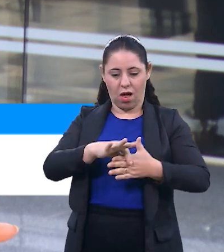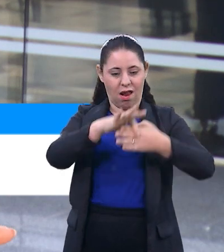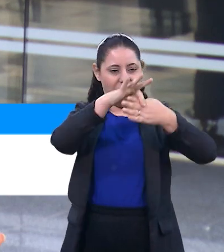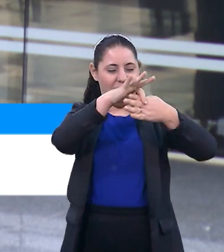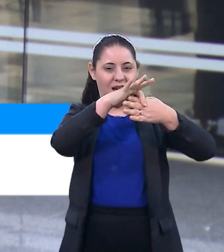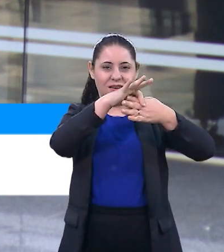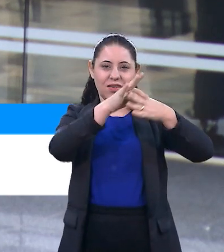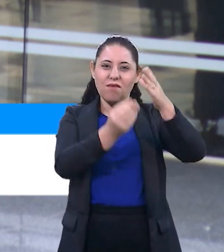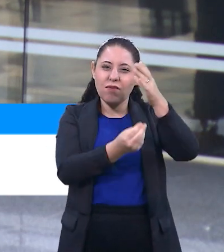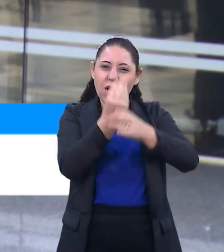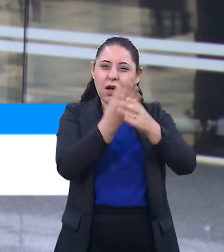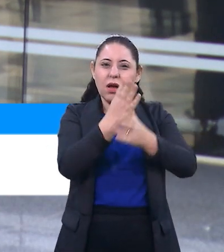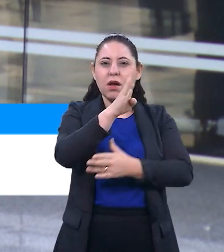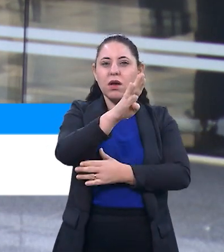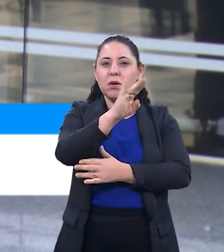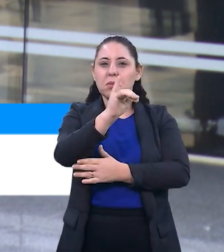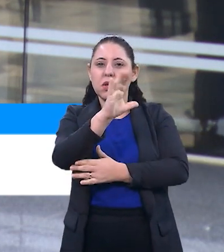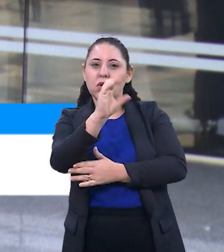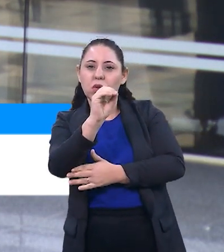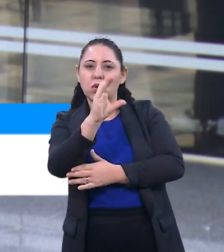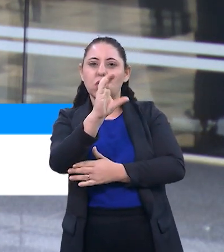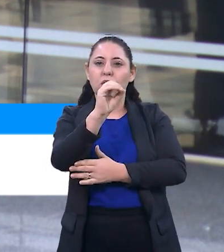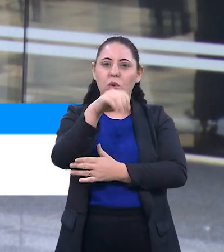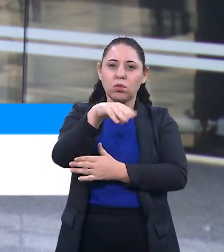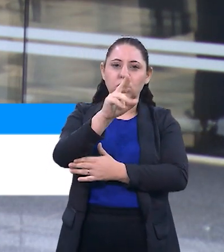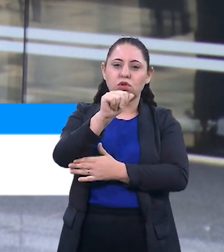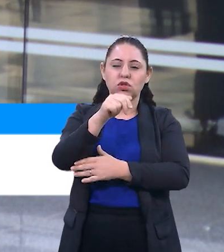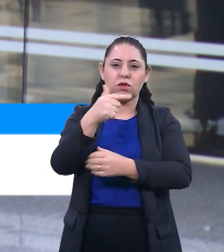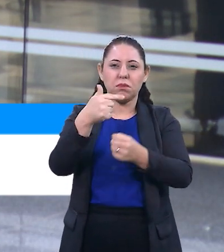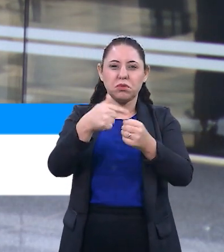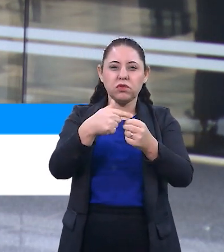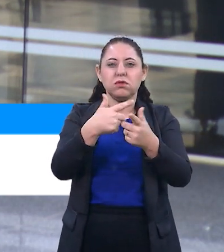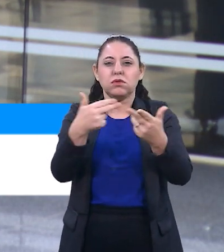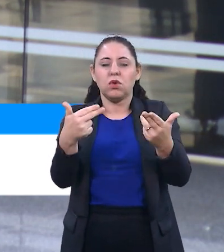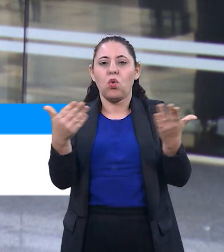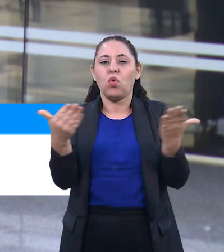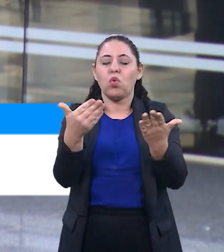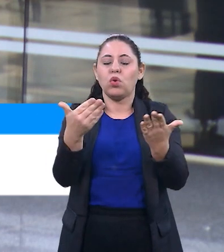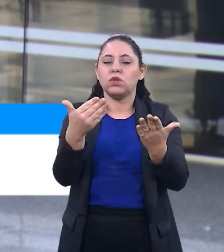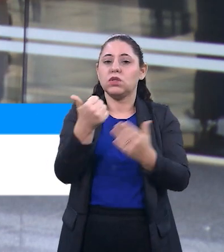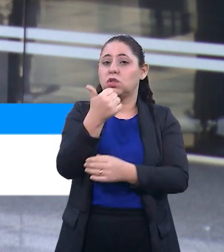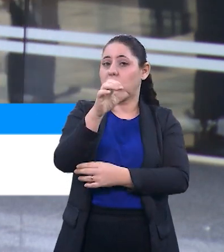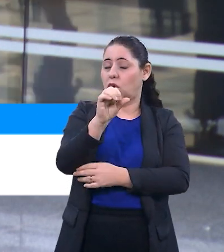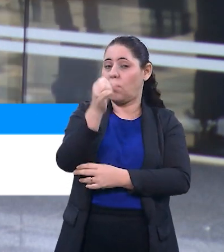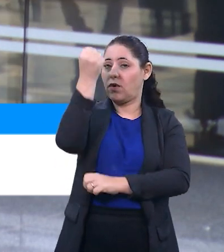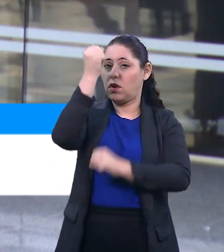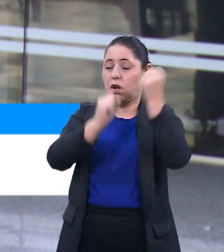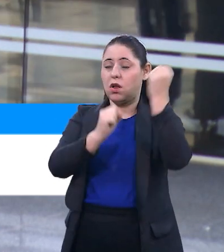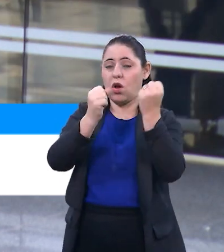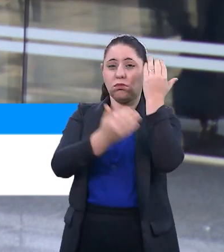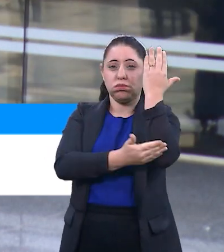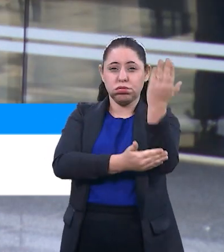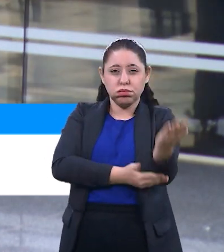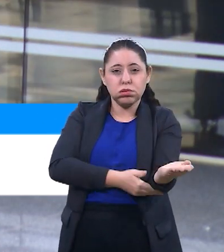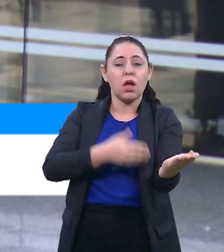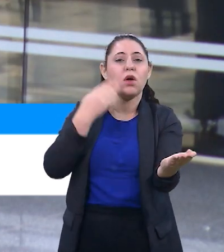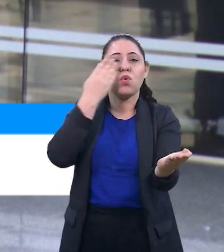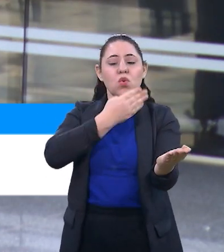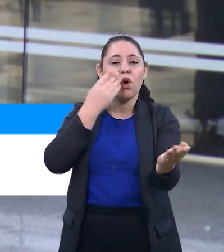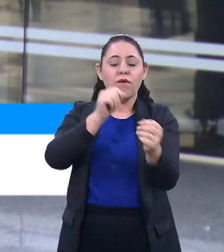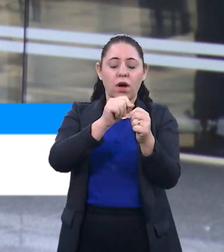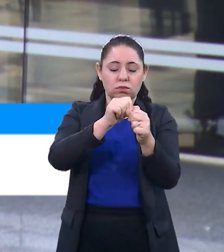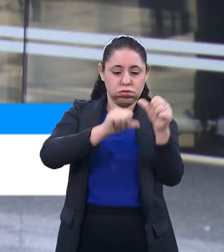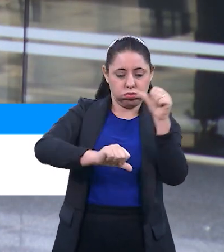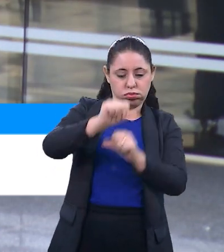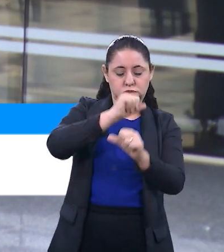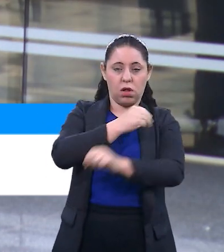destacado nacionalmente na produção de biocombustíveis. Atualmente, o estado possui 19 usinas sucroenergéticas em operação